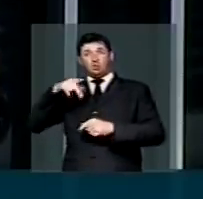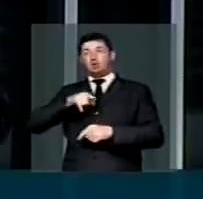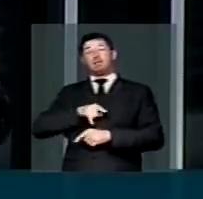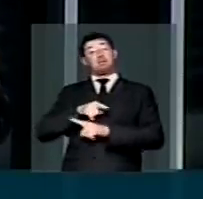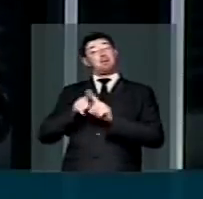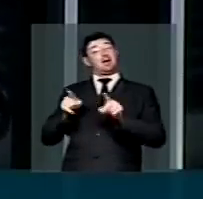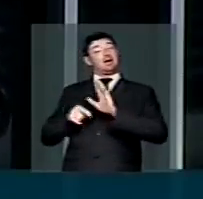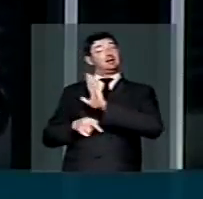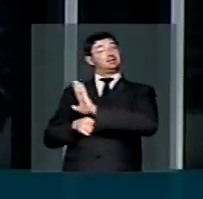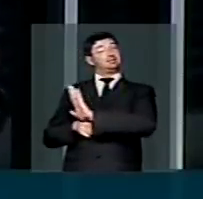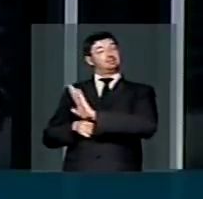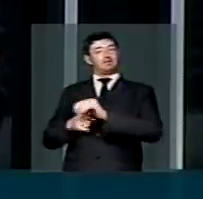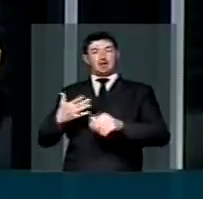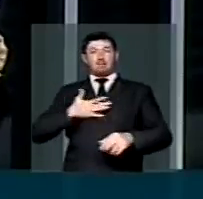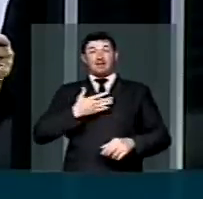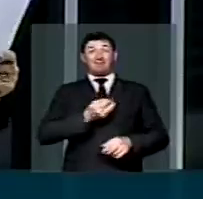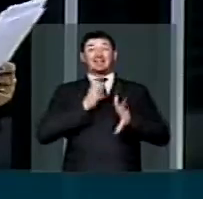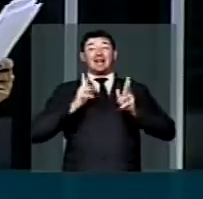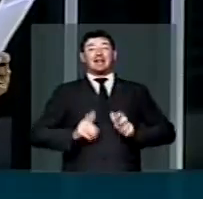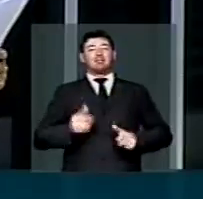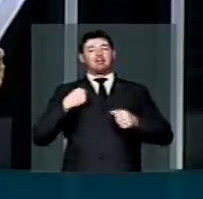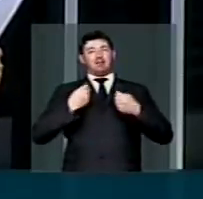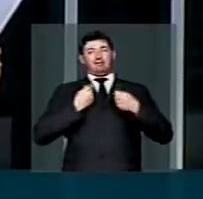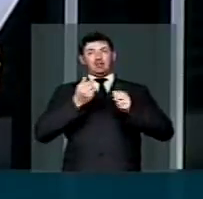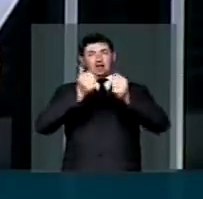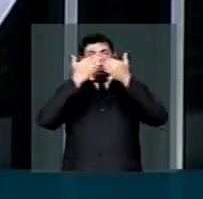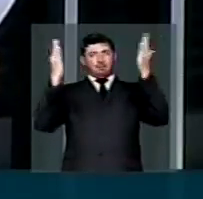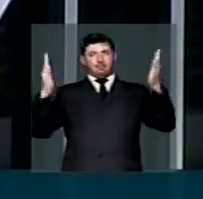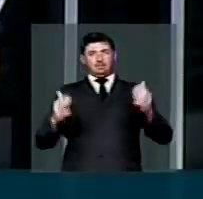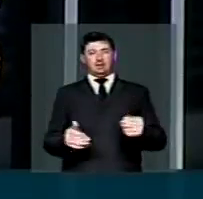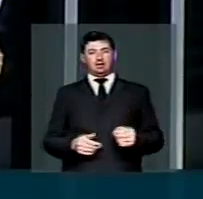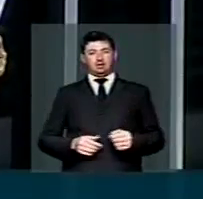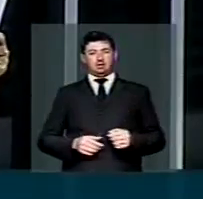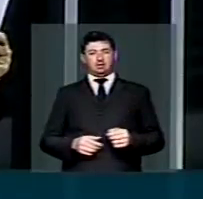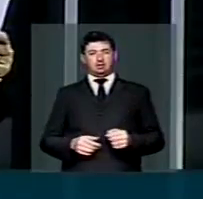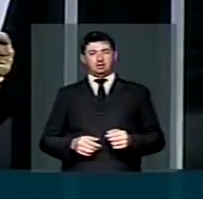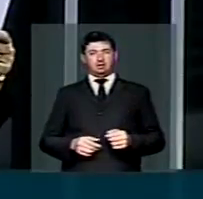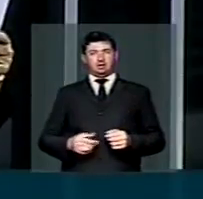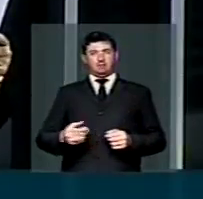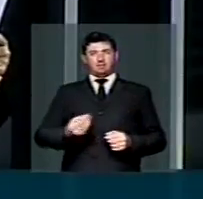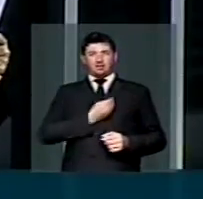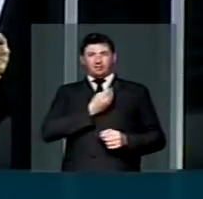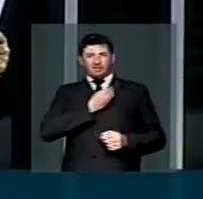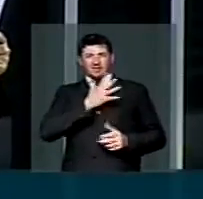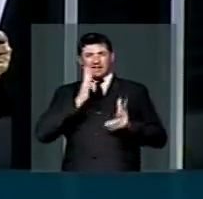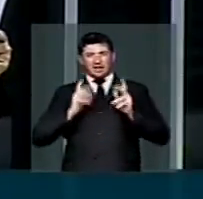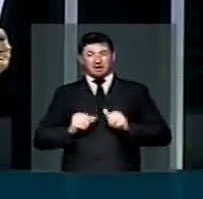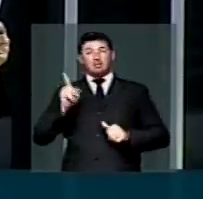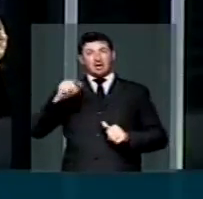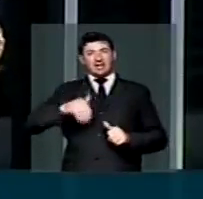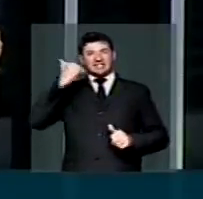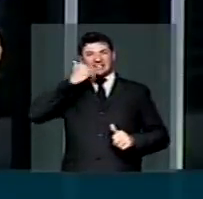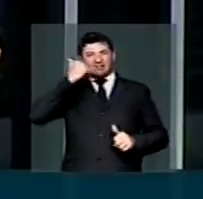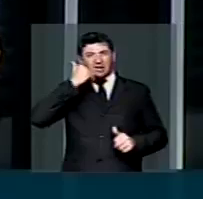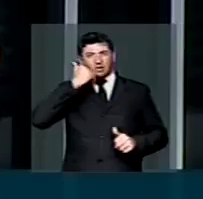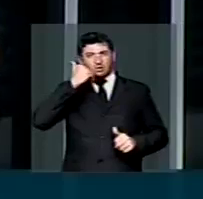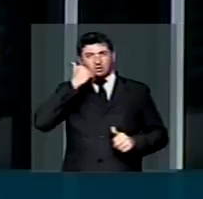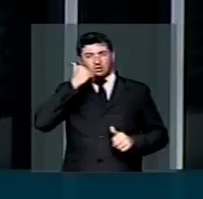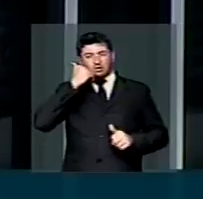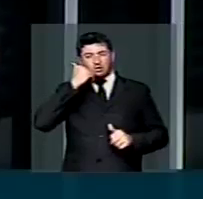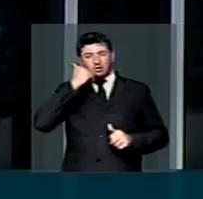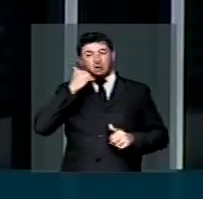estou limpo, minha vida é um livro aberto. Se ter a vida limpa é ser considerado